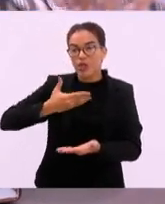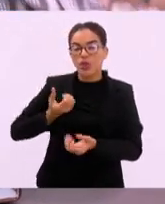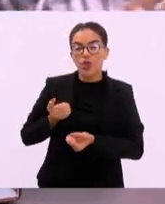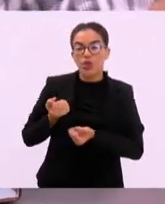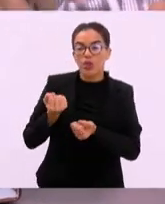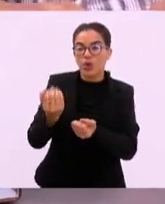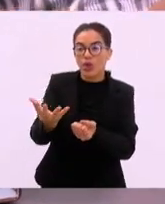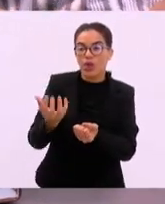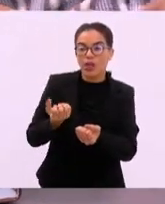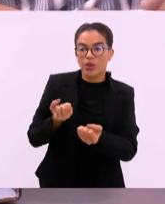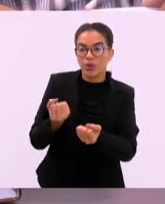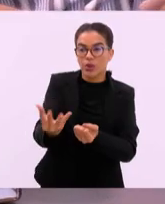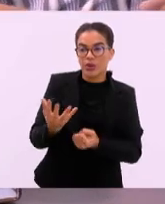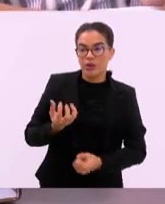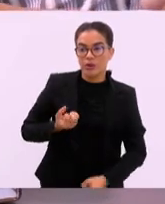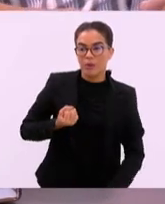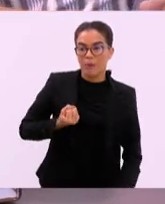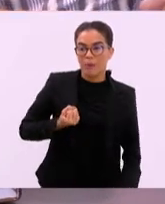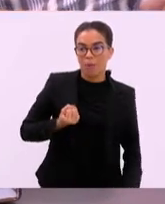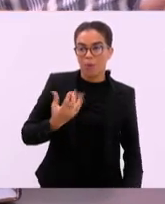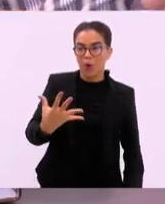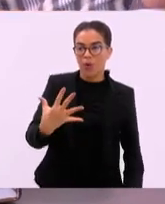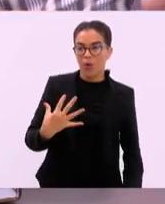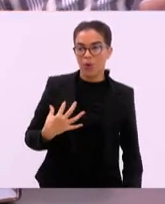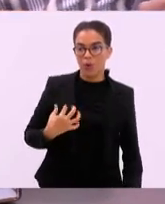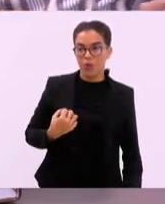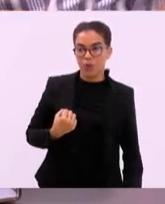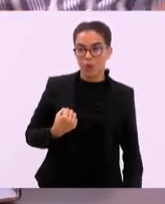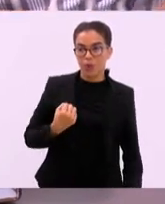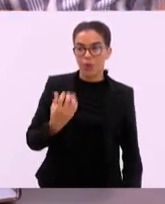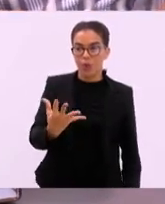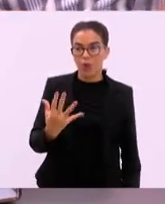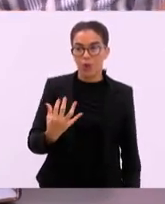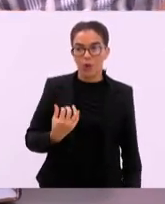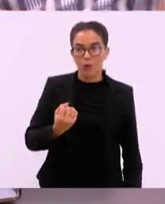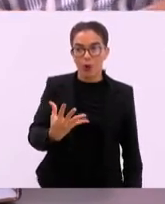de leite humano. Então, é igualzinho. É o